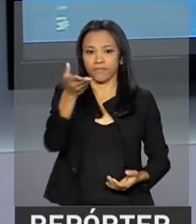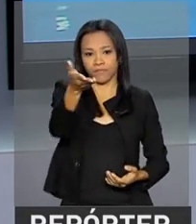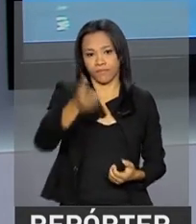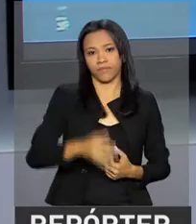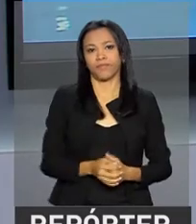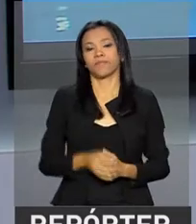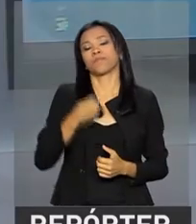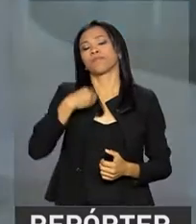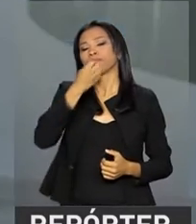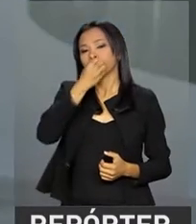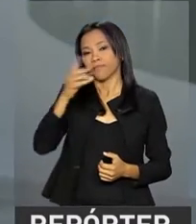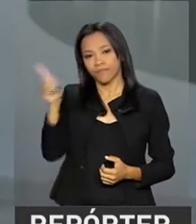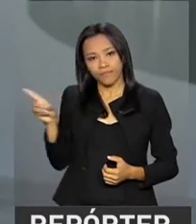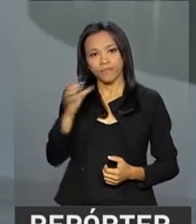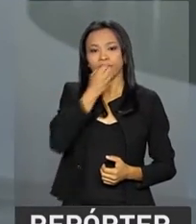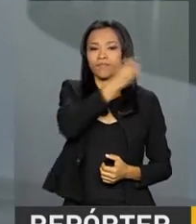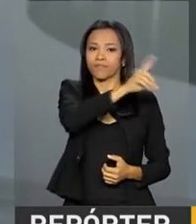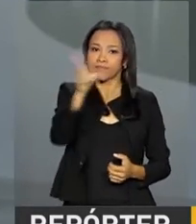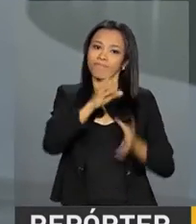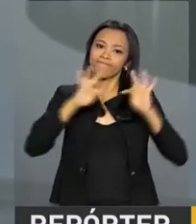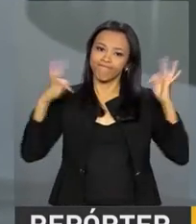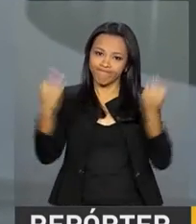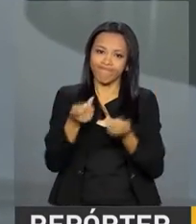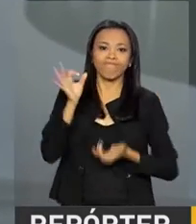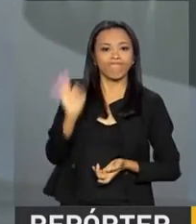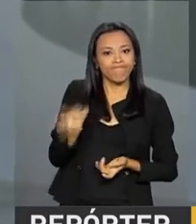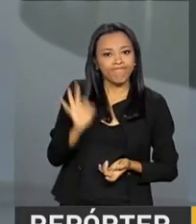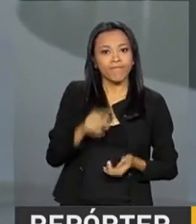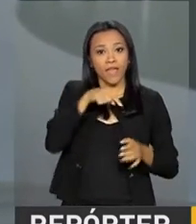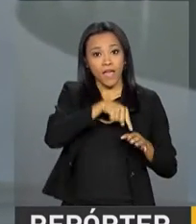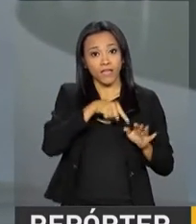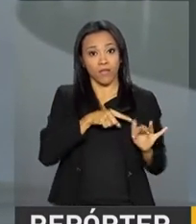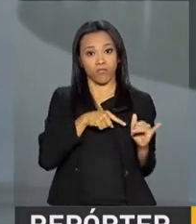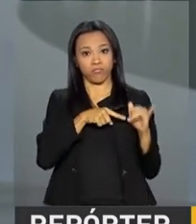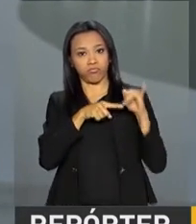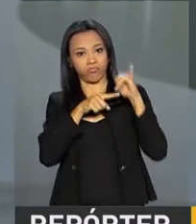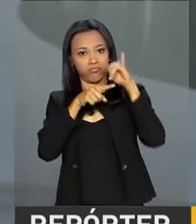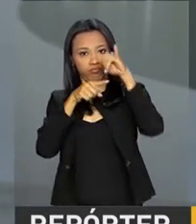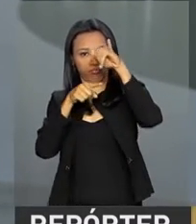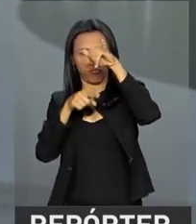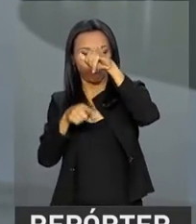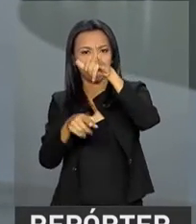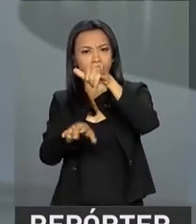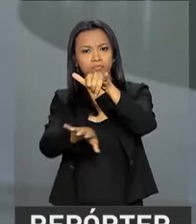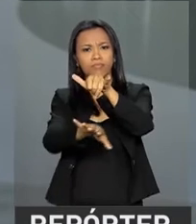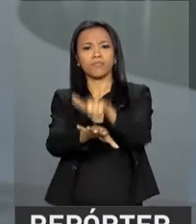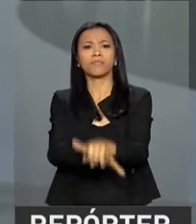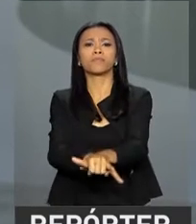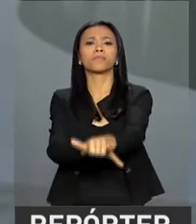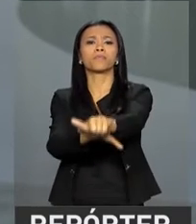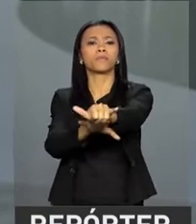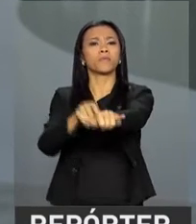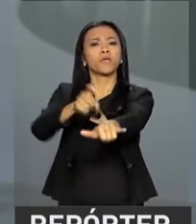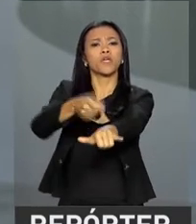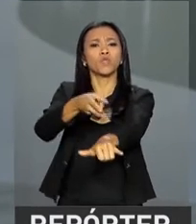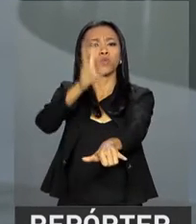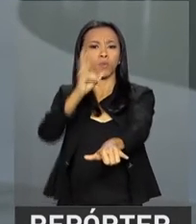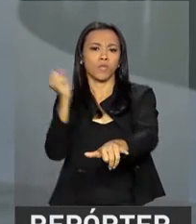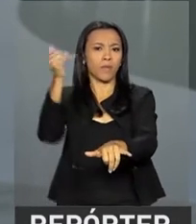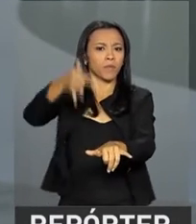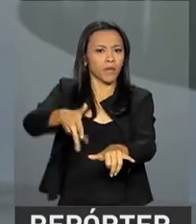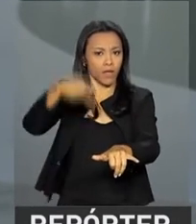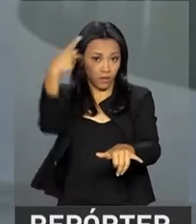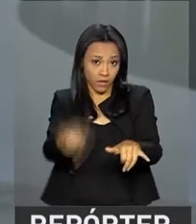bom dia para você, bom dia a todos que nos assistem. Isso mesmo, essa aeronave da Força Aérea Brasileira pousou aí por volta das 2 horas da manhã na